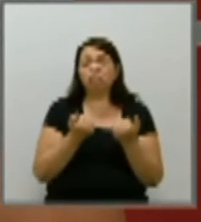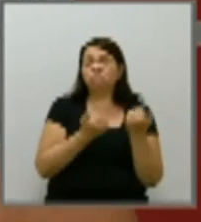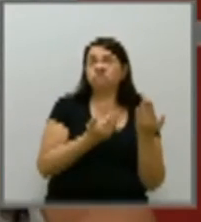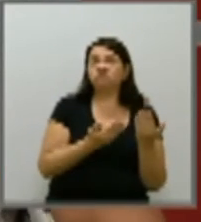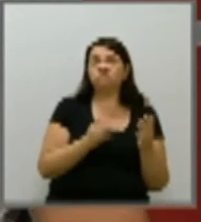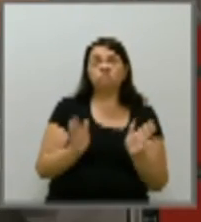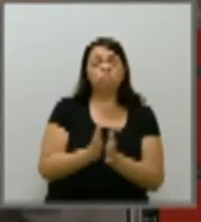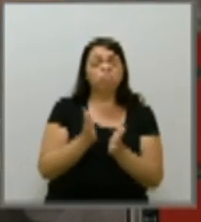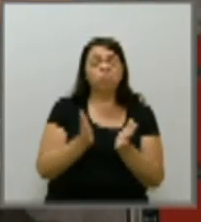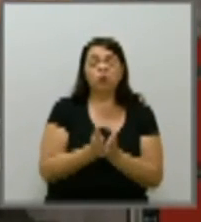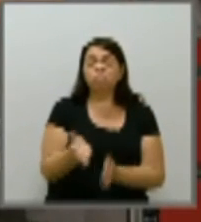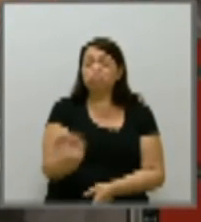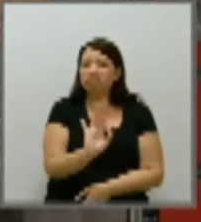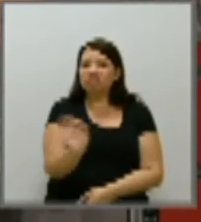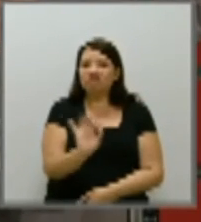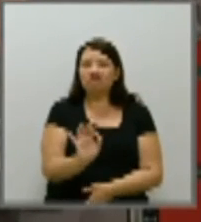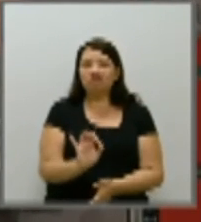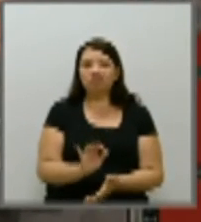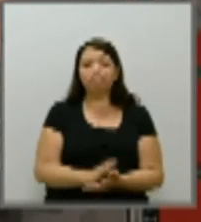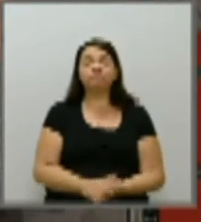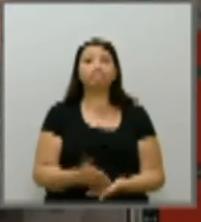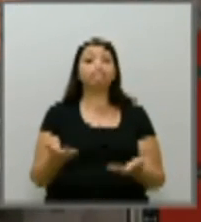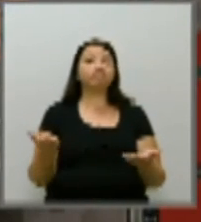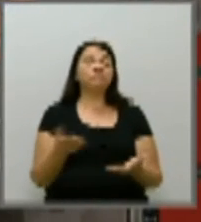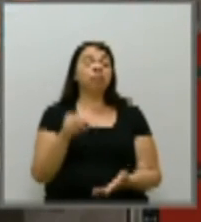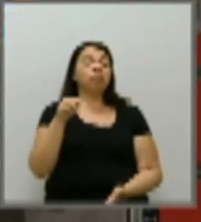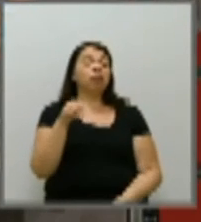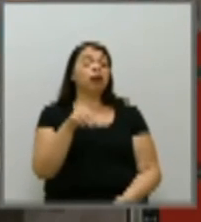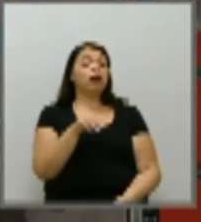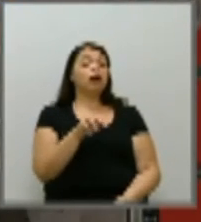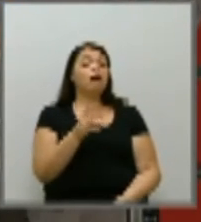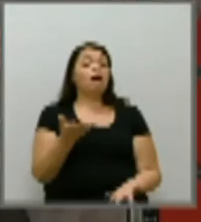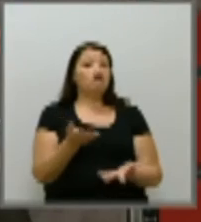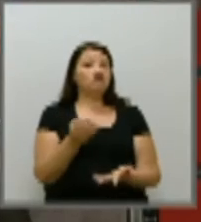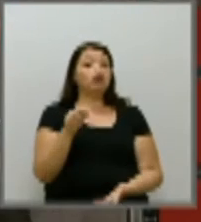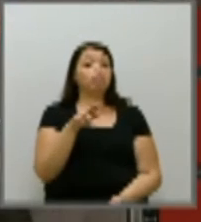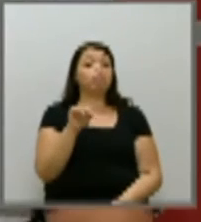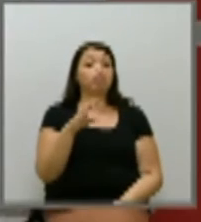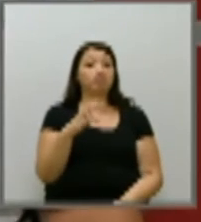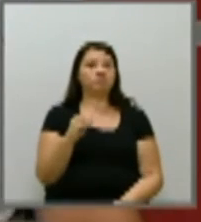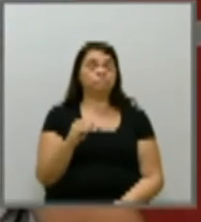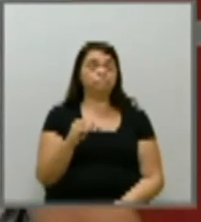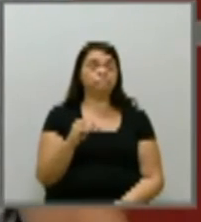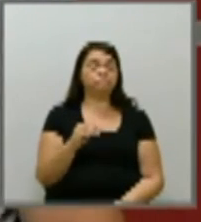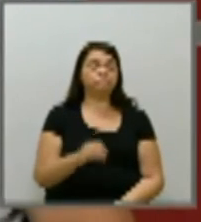Gravataí. Candidato, agora o senhor tem 30 segundos para perguntar ao candidato Marco Alba.